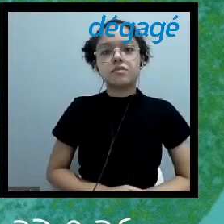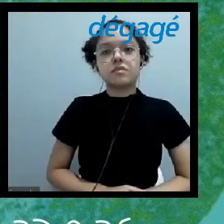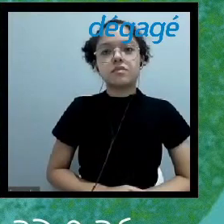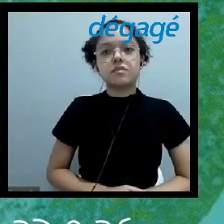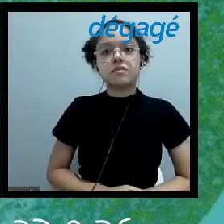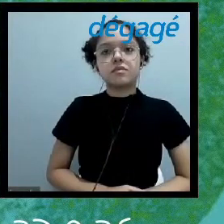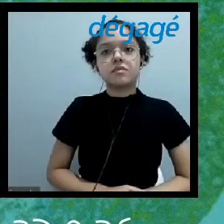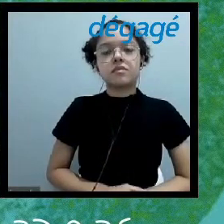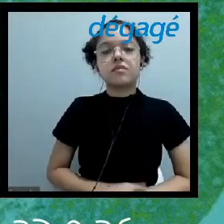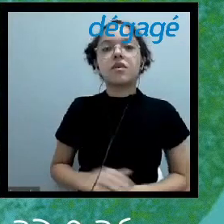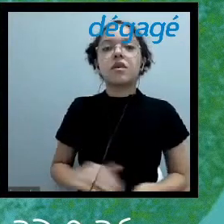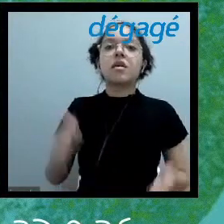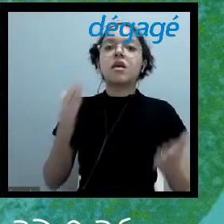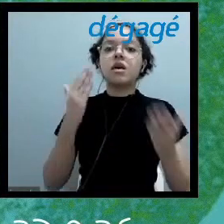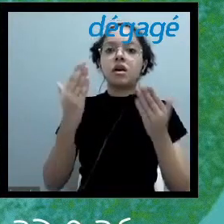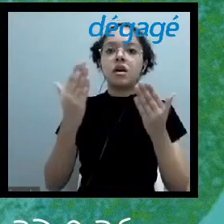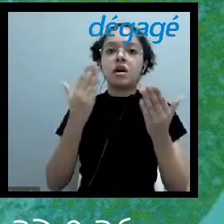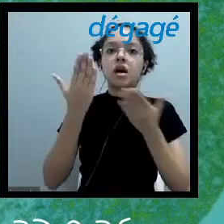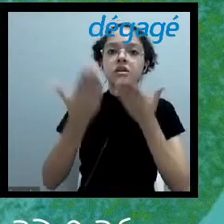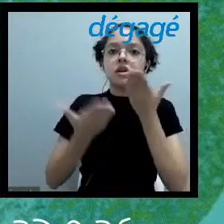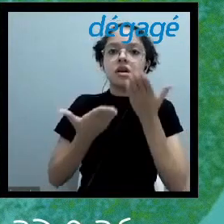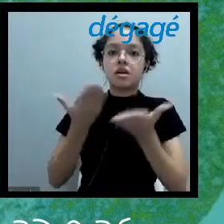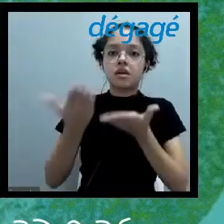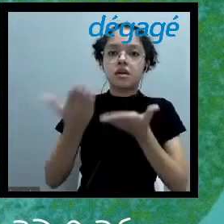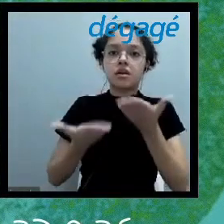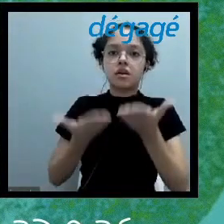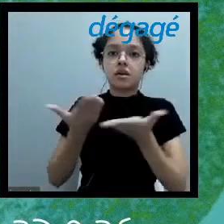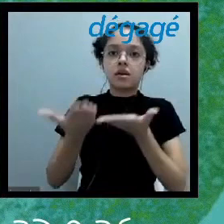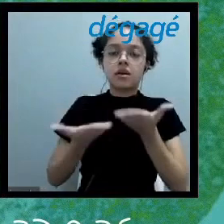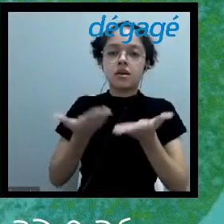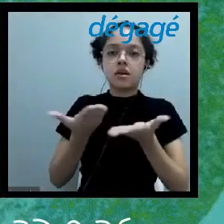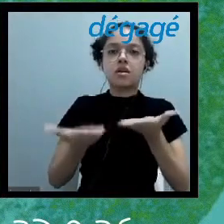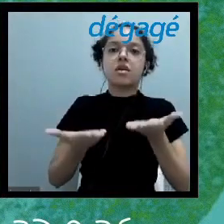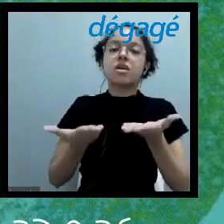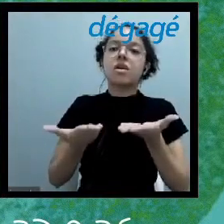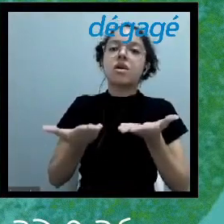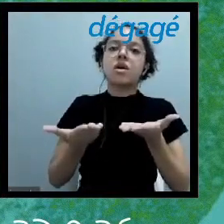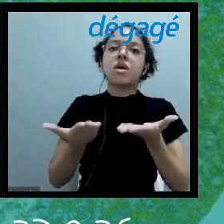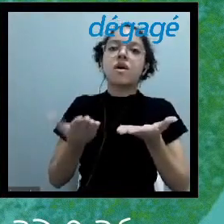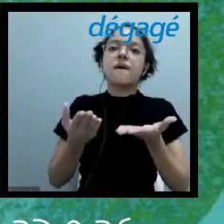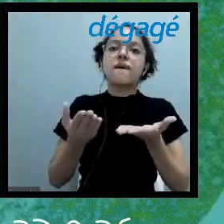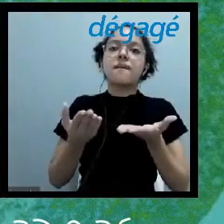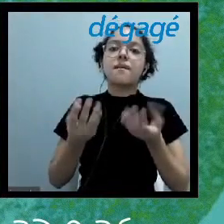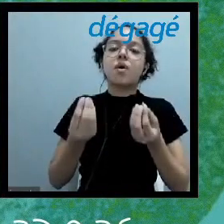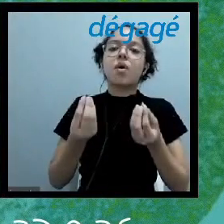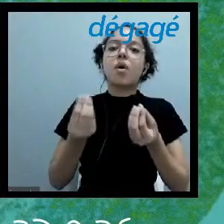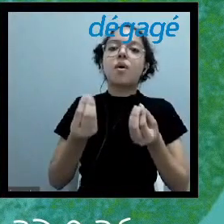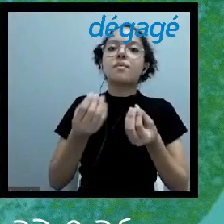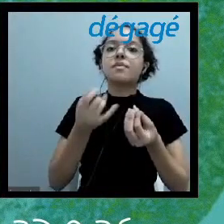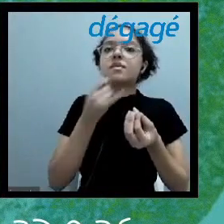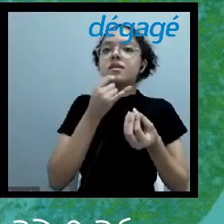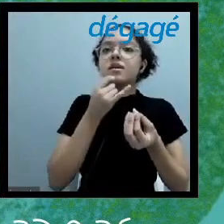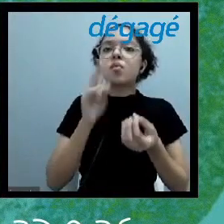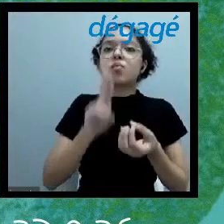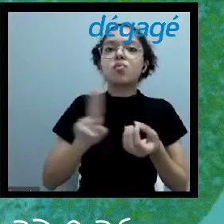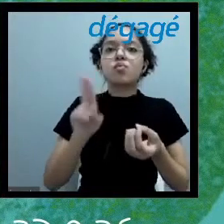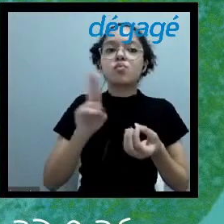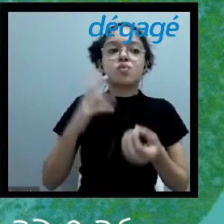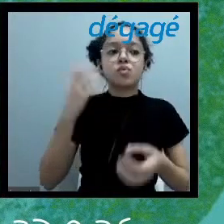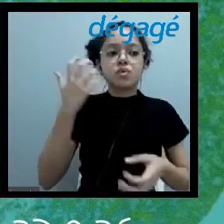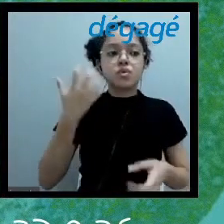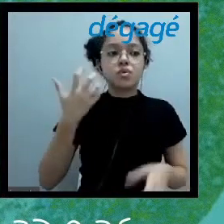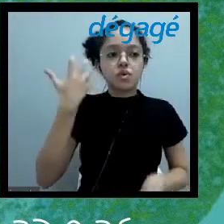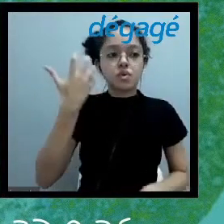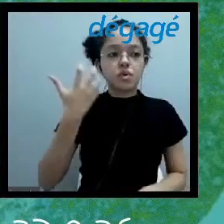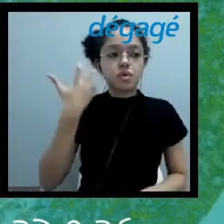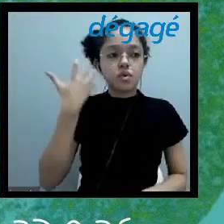ir, é ele ir. Engraçado, ele falou isso, ele tocou muito, como assim? Você vai fazer a musicoterapia para ele ir embora, para ele morrer? Não,